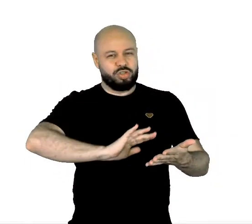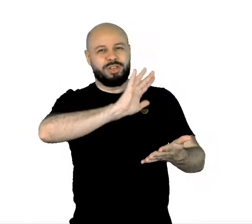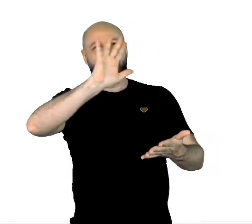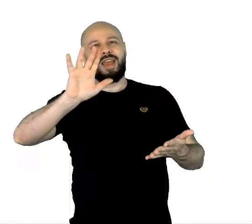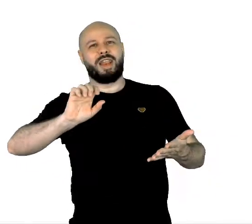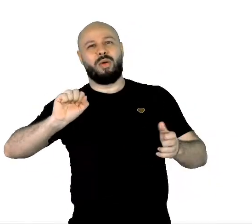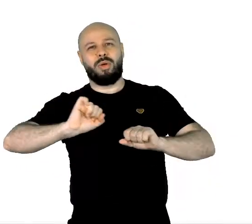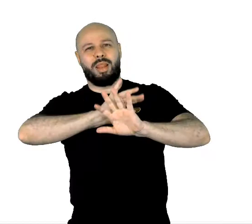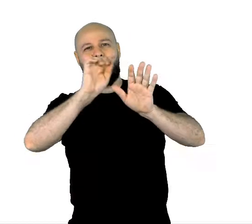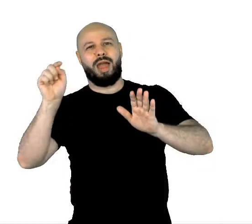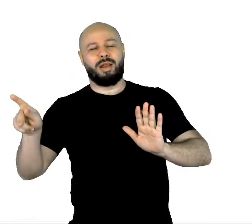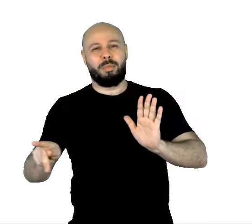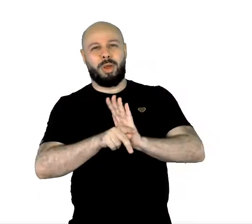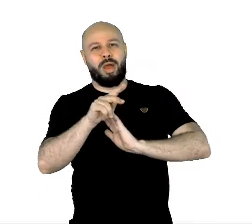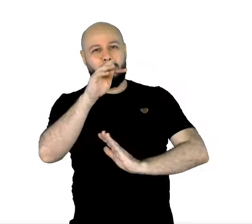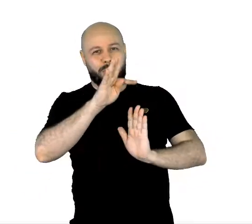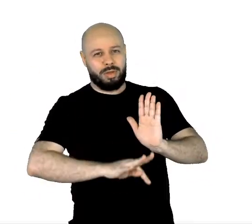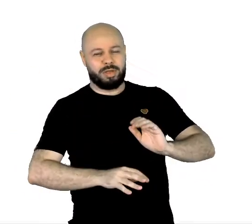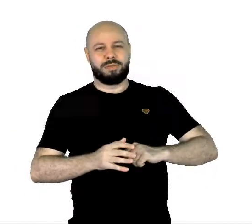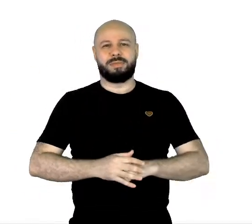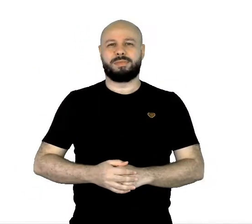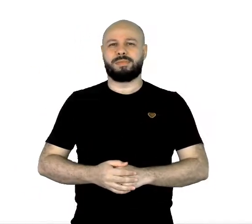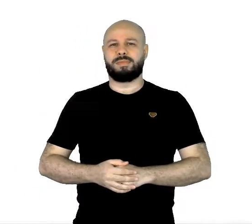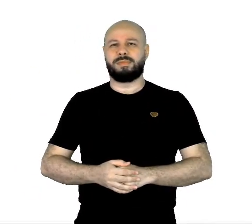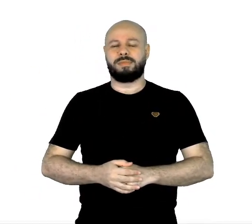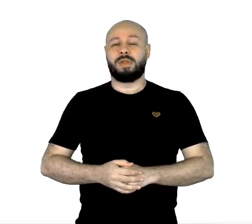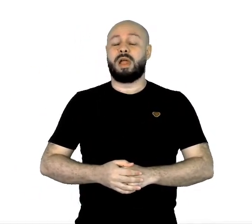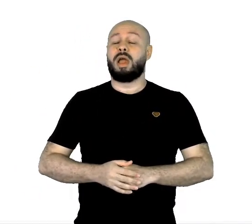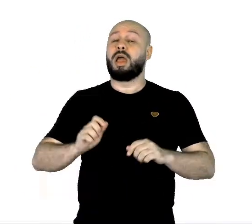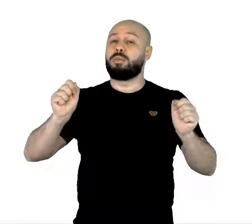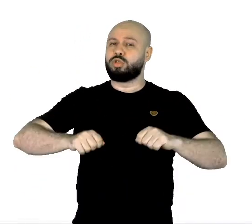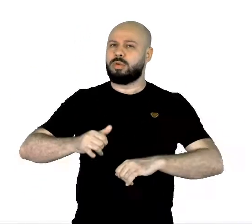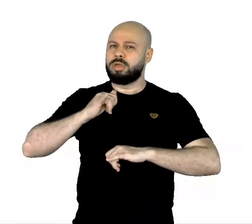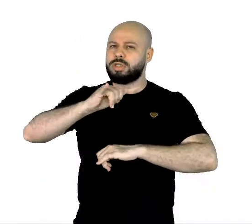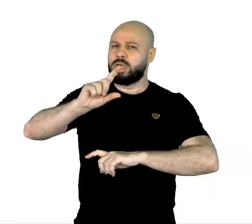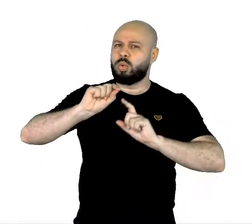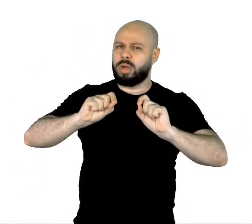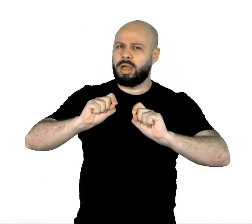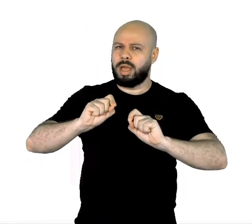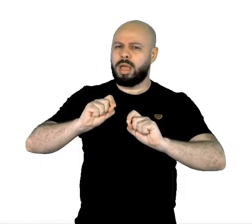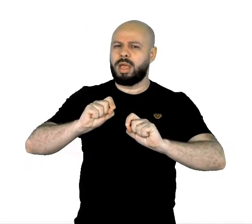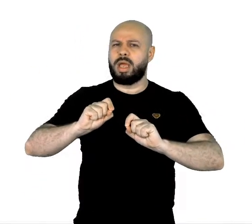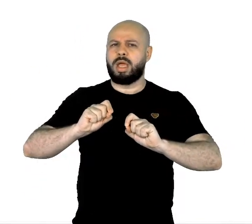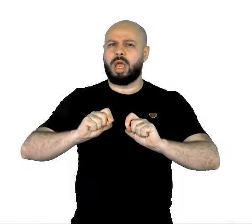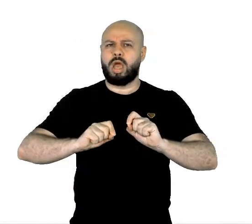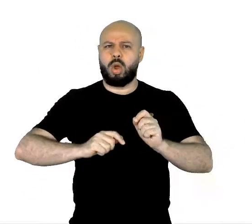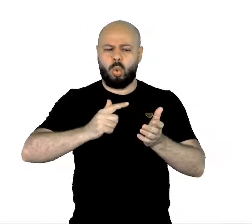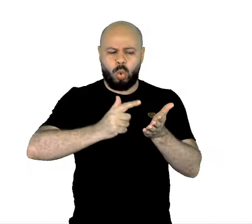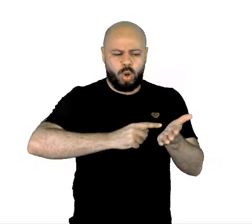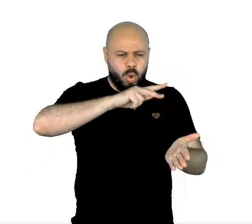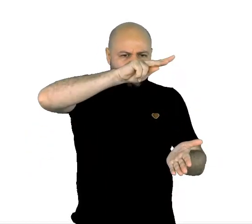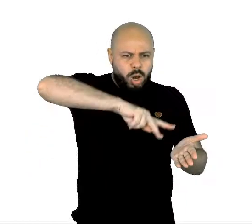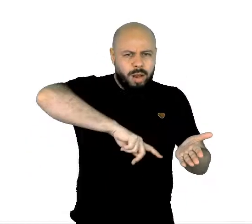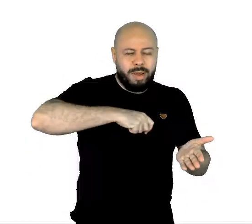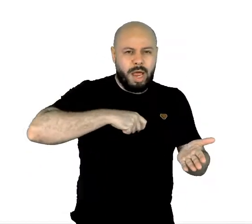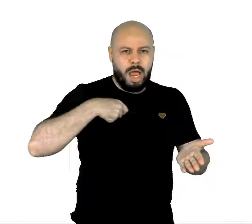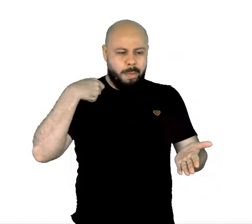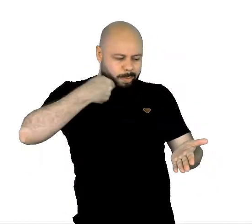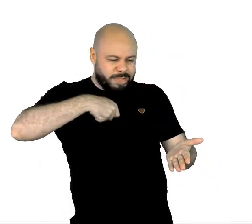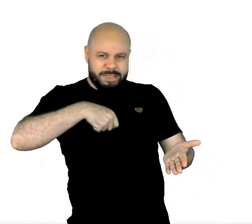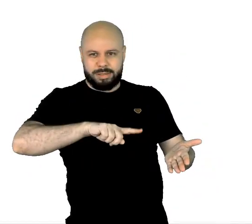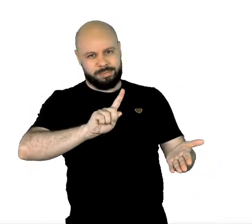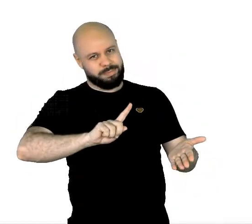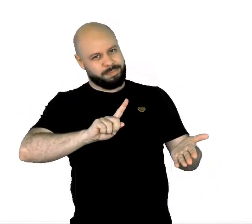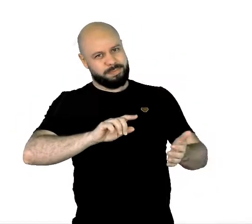se trata o texto. Cabe afirmar, então, que a consulta ao texto original não é tão necessária